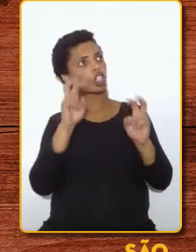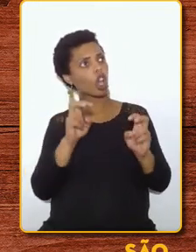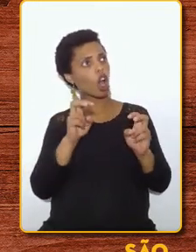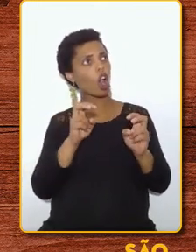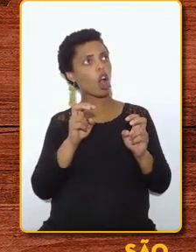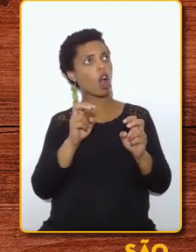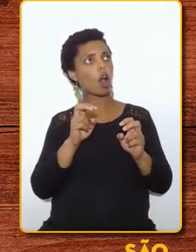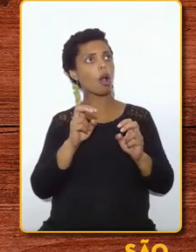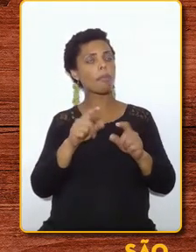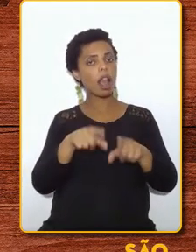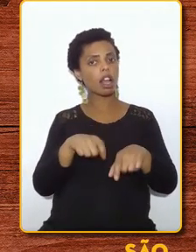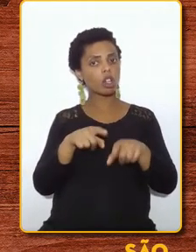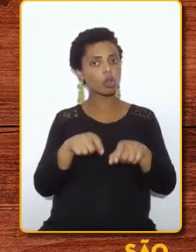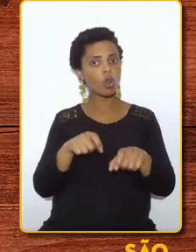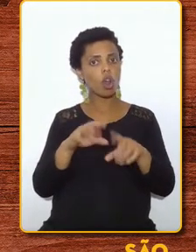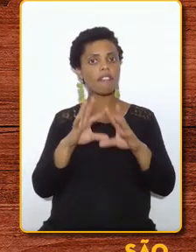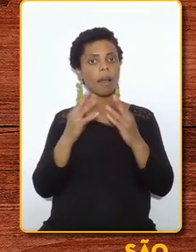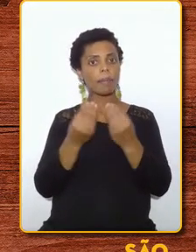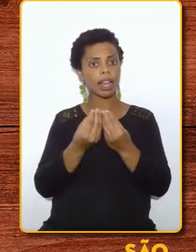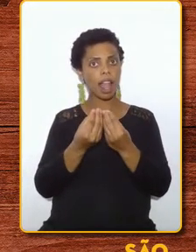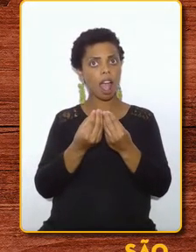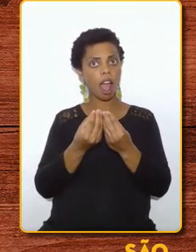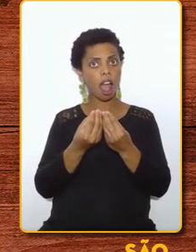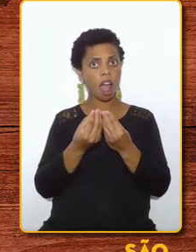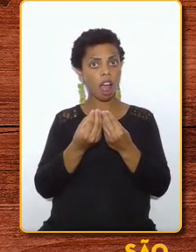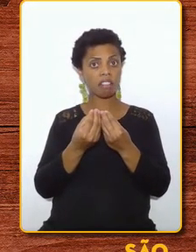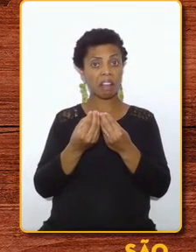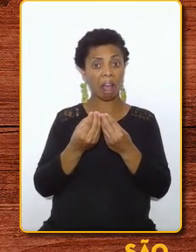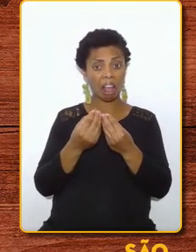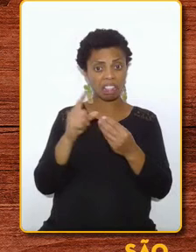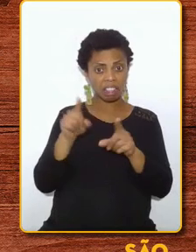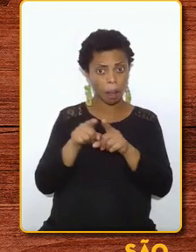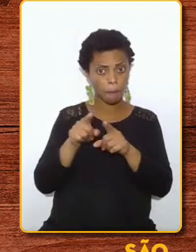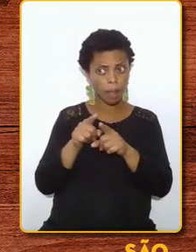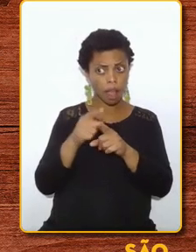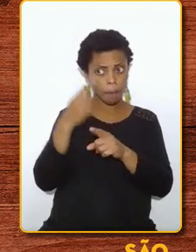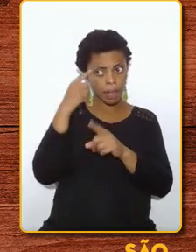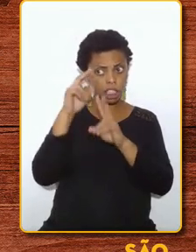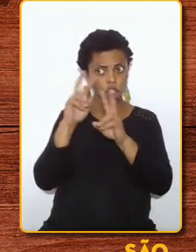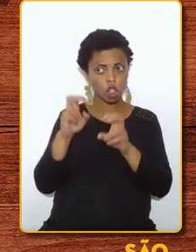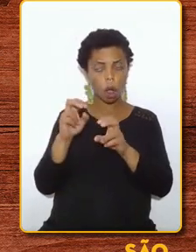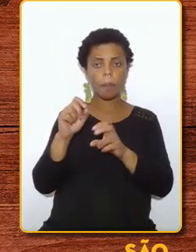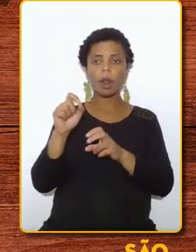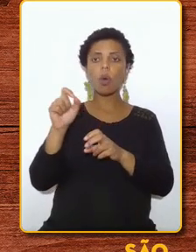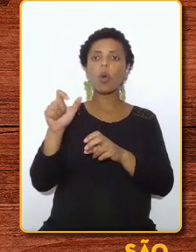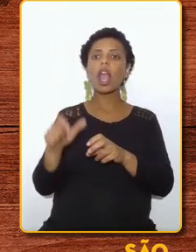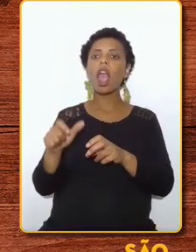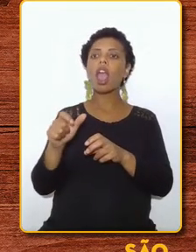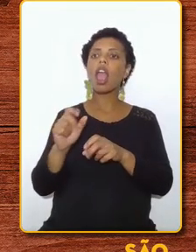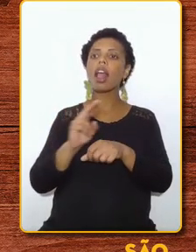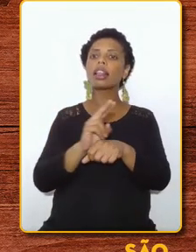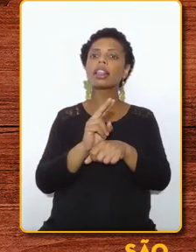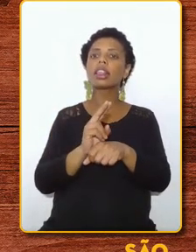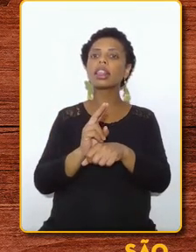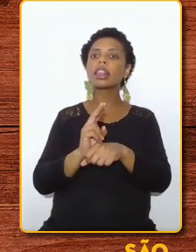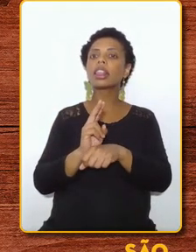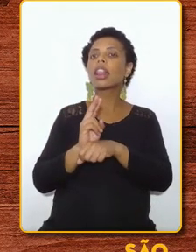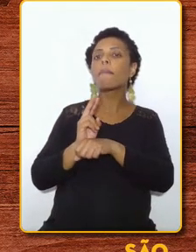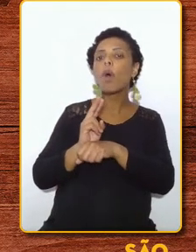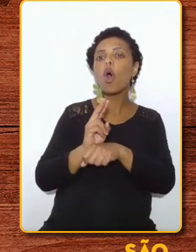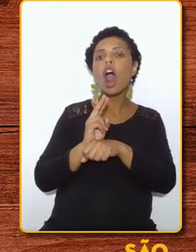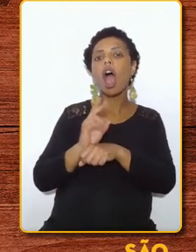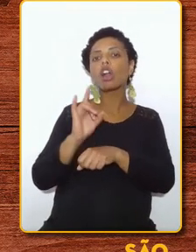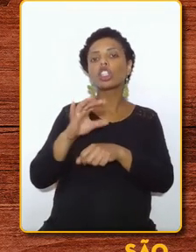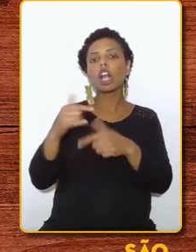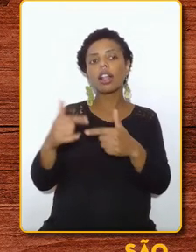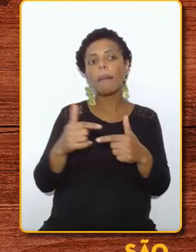obra temporária contratada, né? E se não há restrição pelo trabalho fora